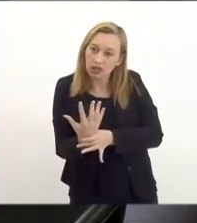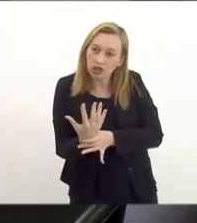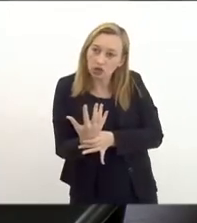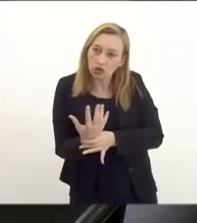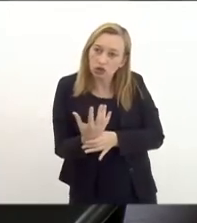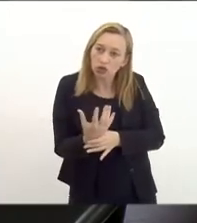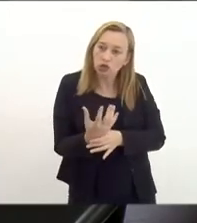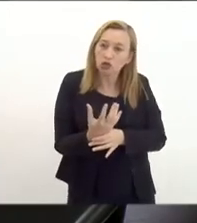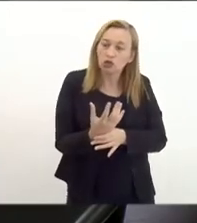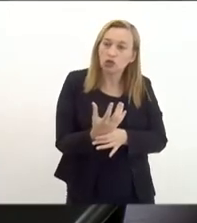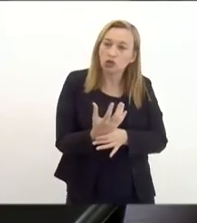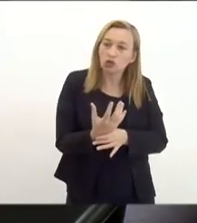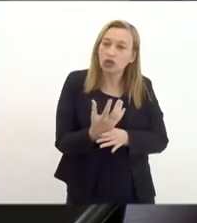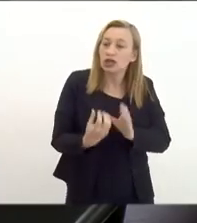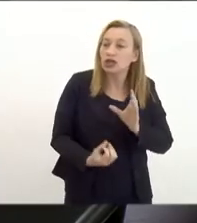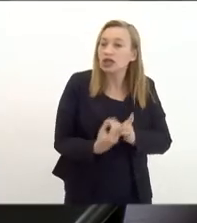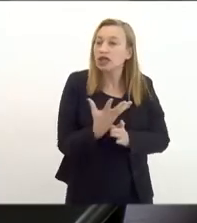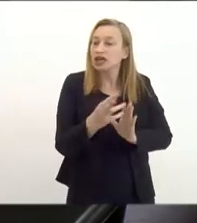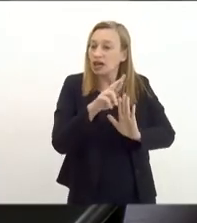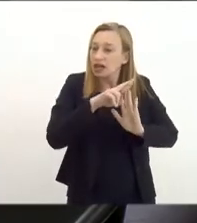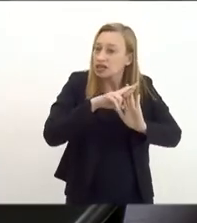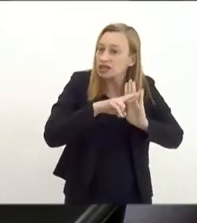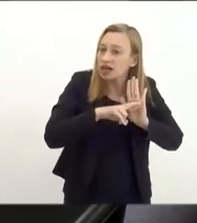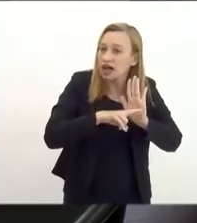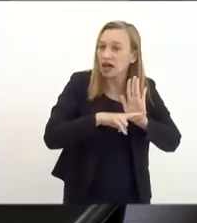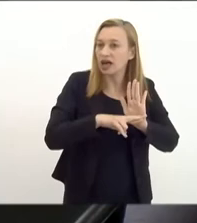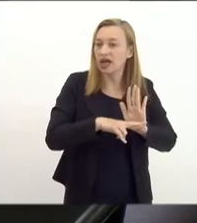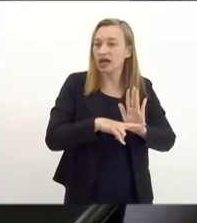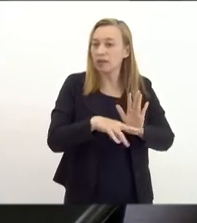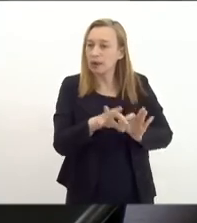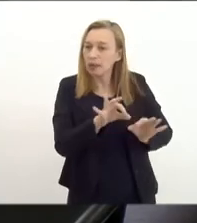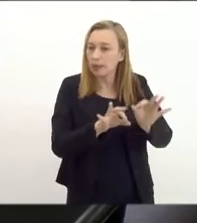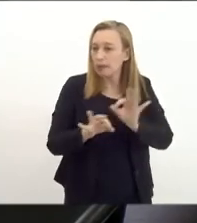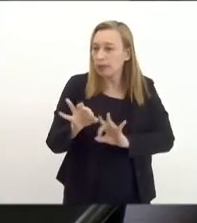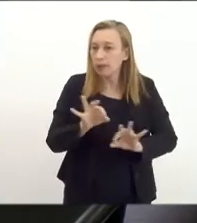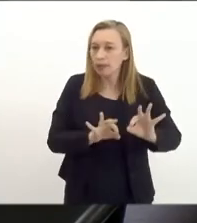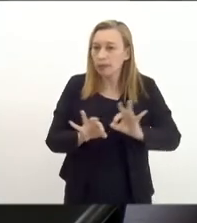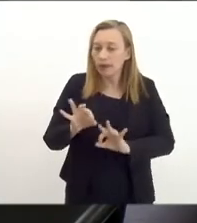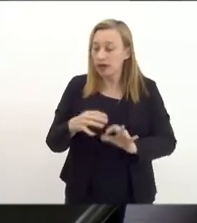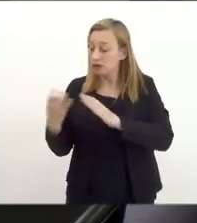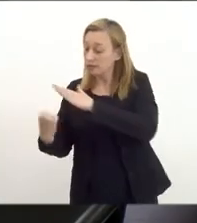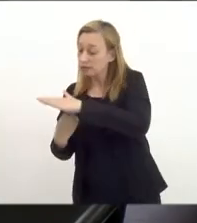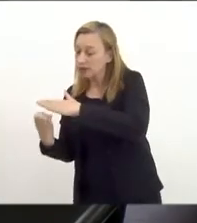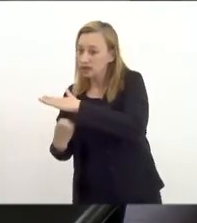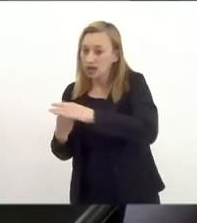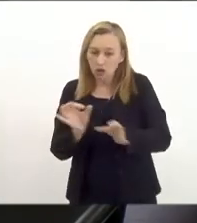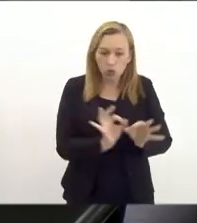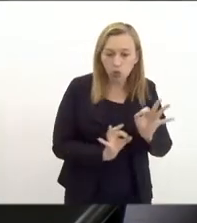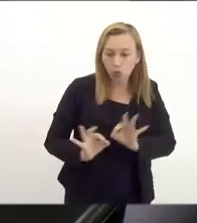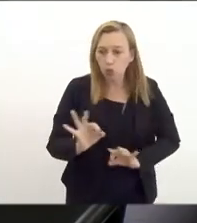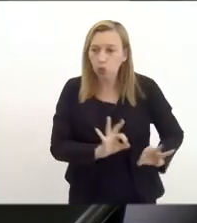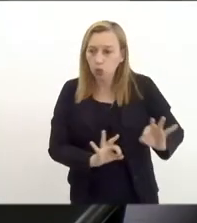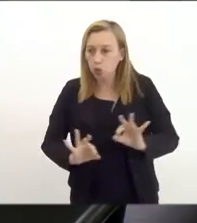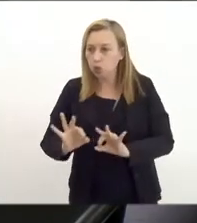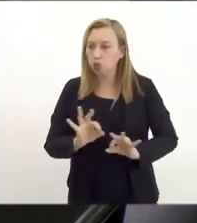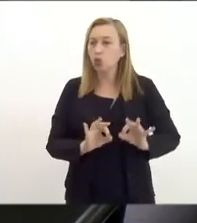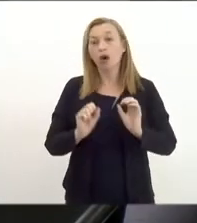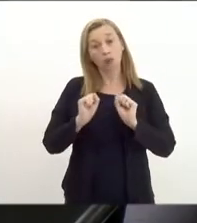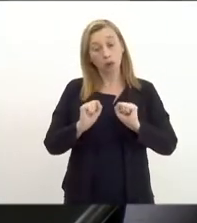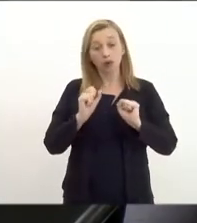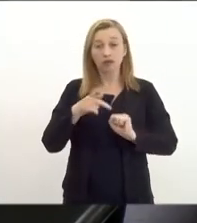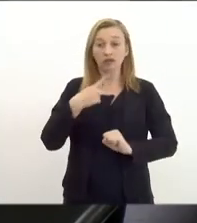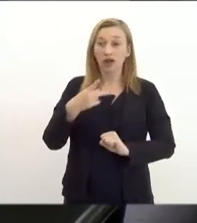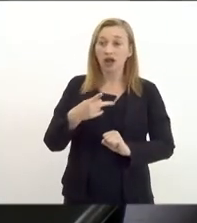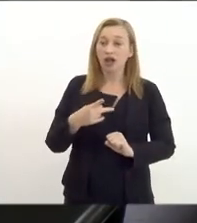constitui essa essa autarquia empresa essa organização digamos